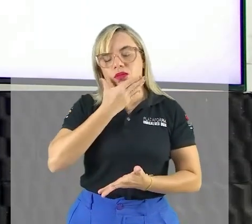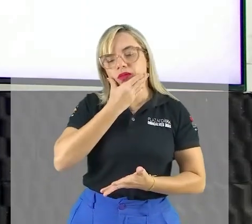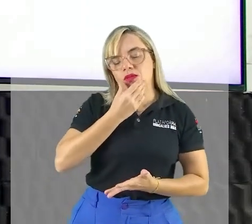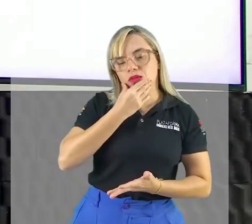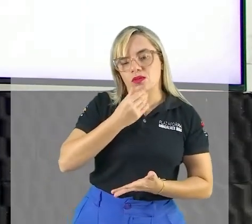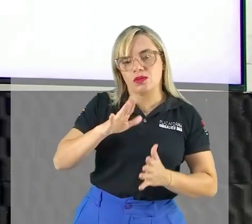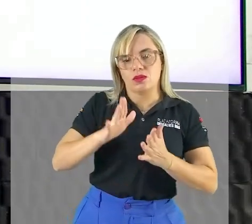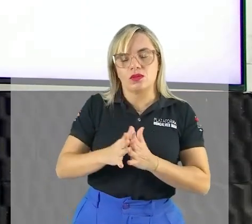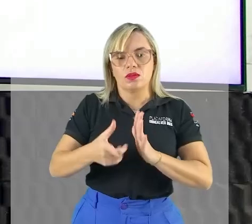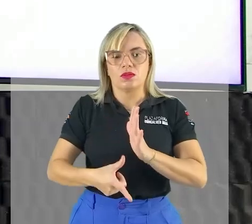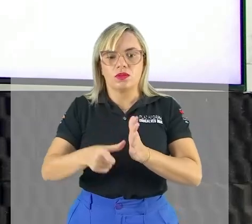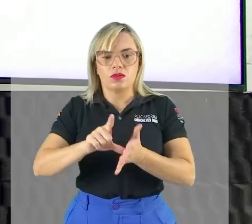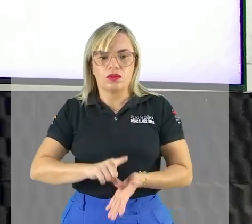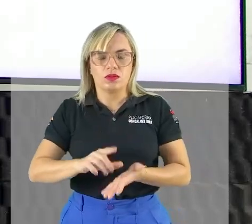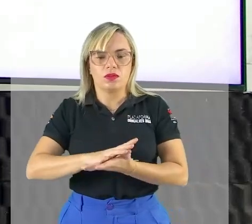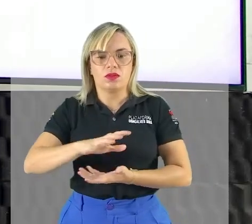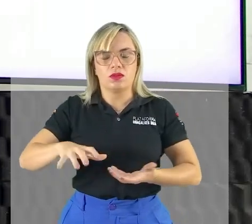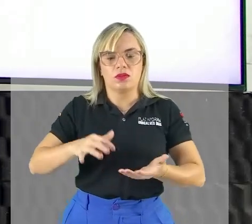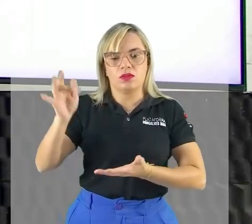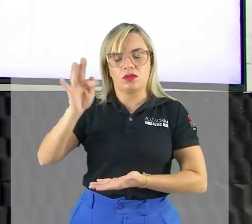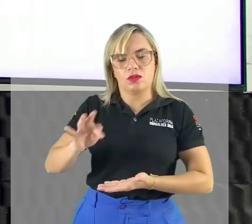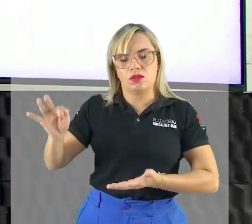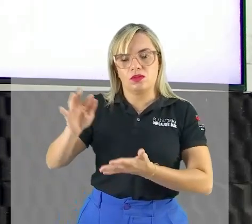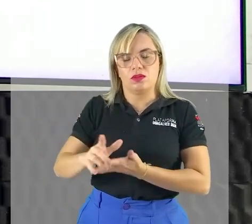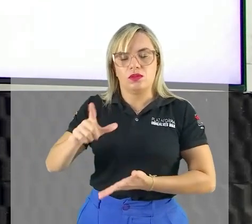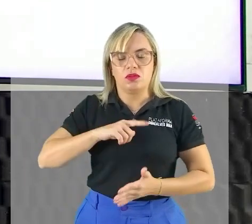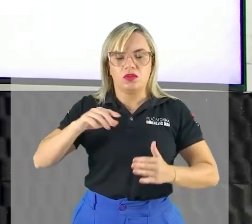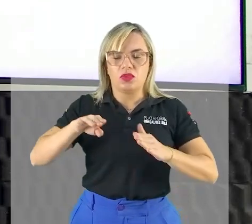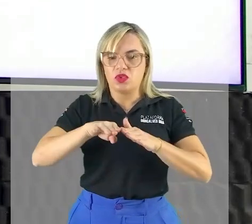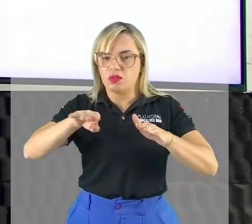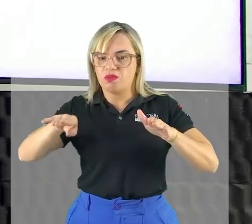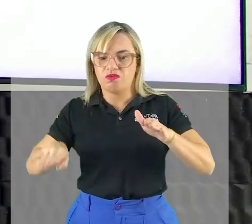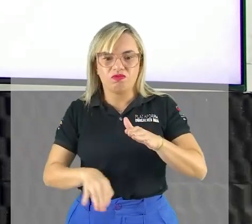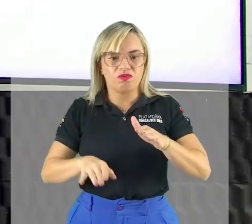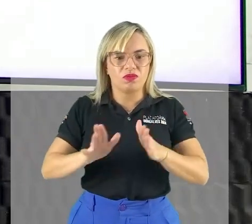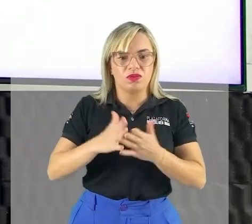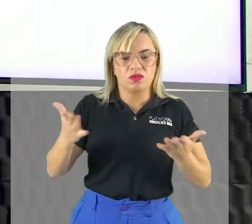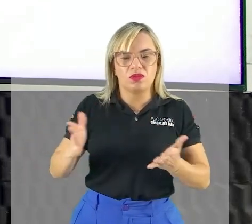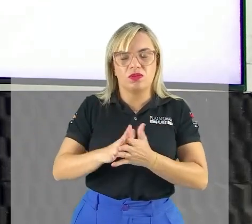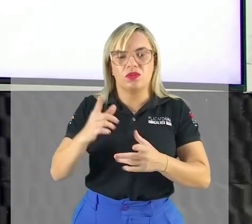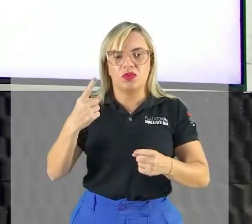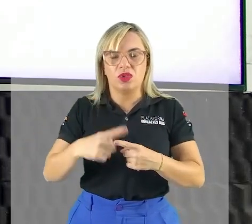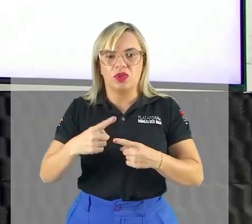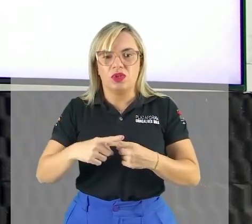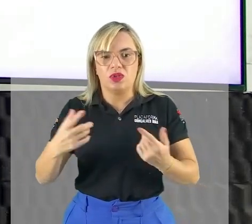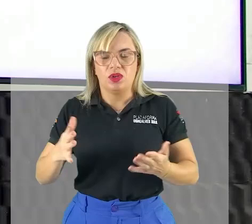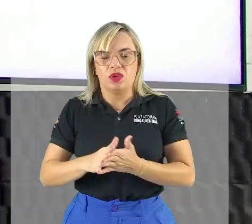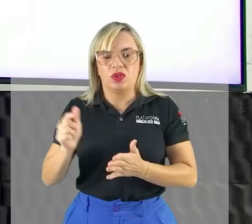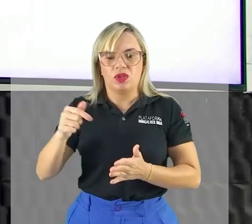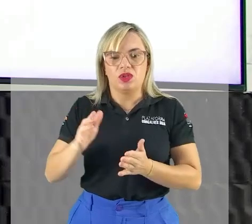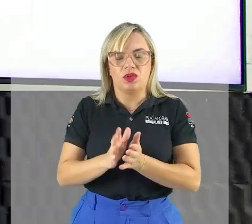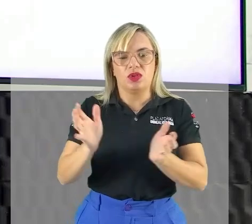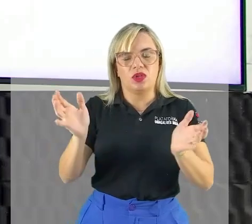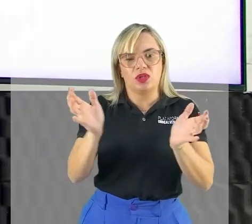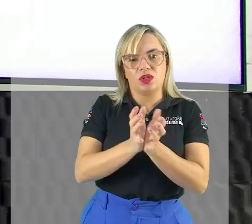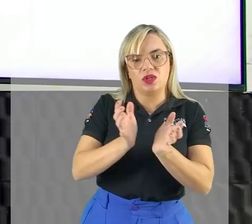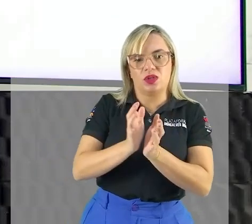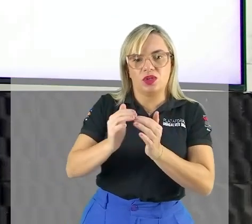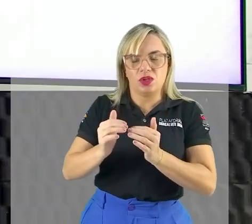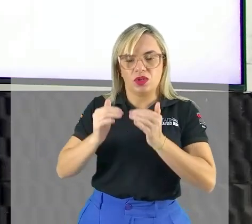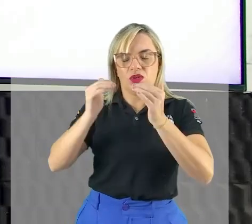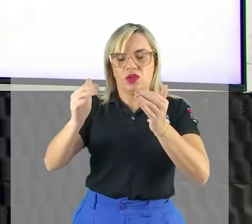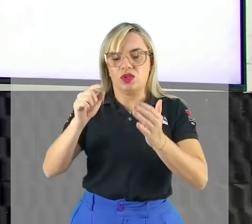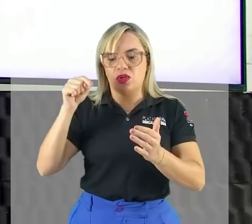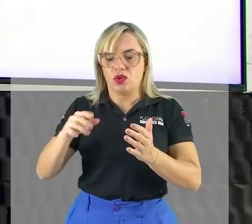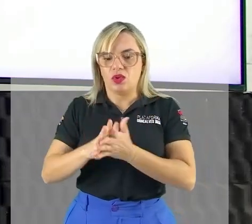por conta que antes da Revolução Francesa você tinha de fato uma disparidade porque eh quem não era fazia parte da nobreza tinha outro